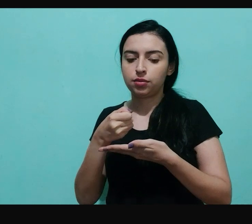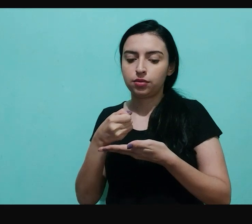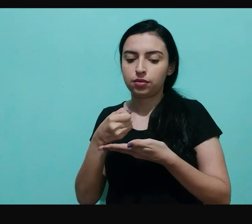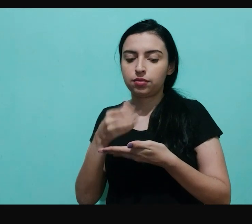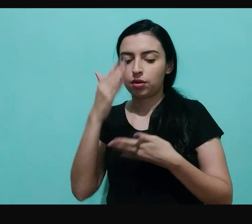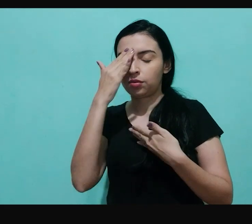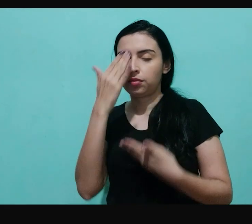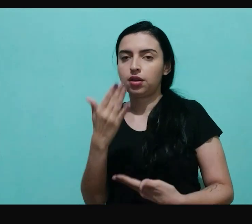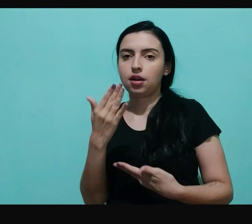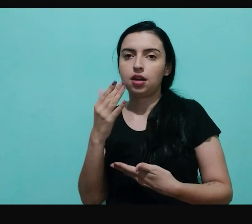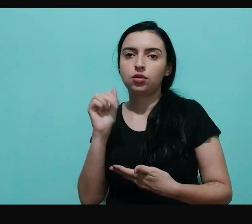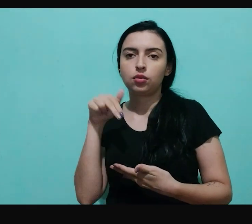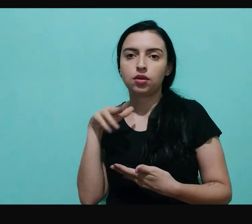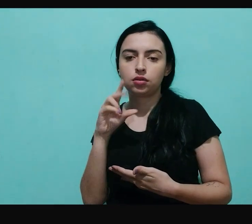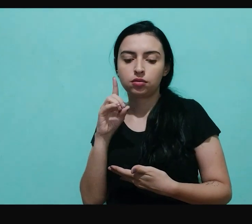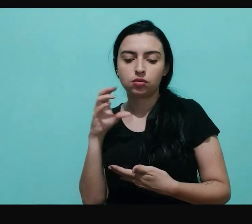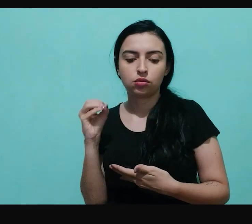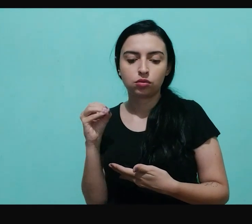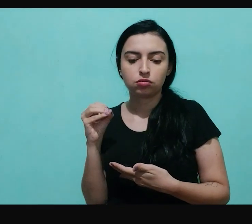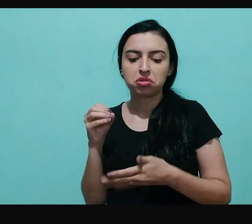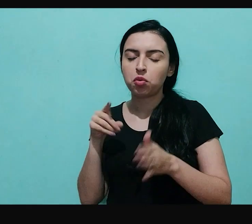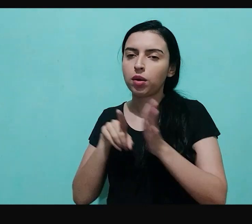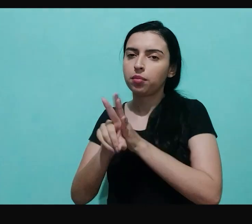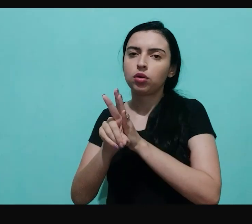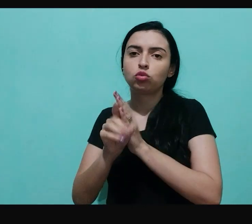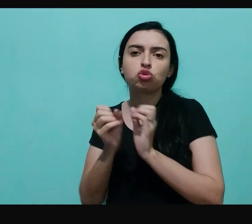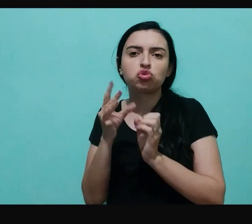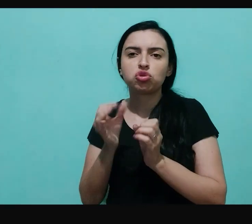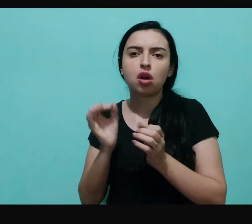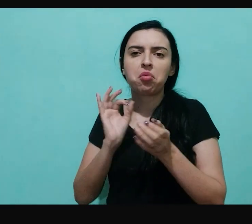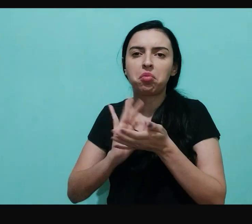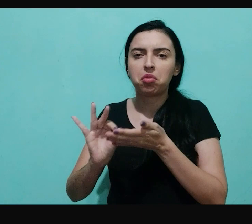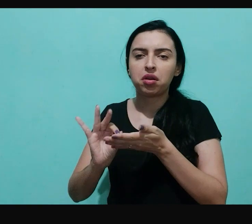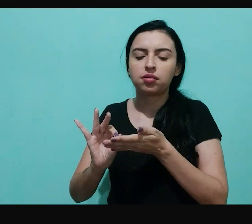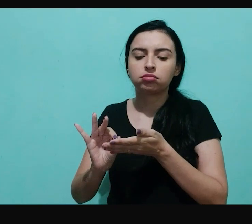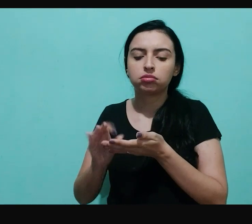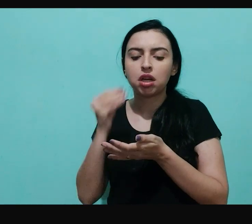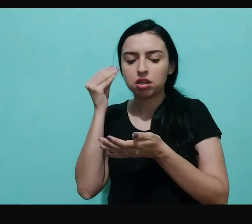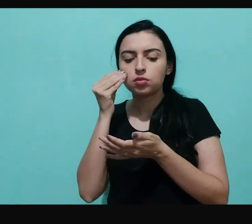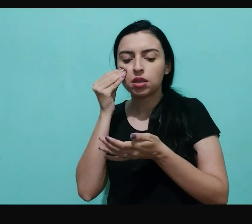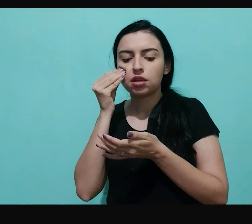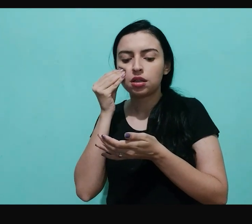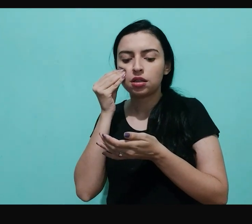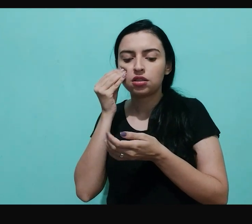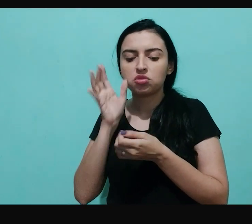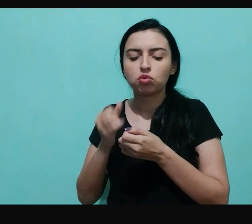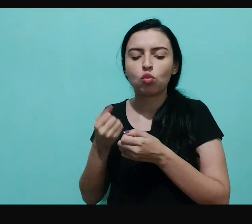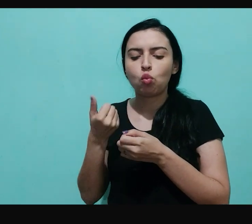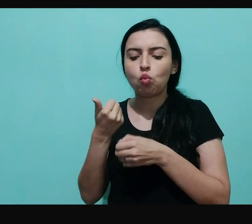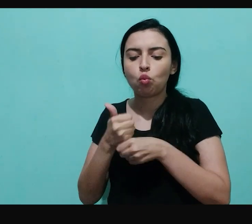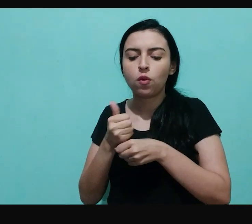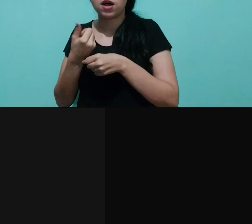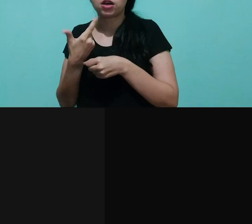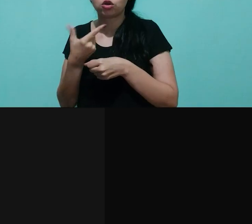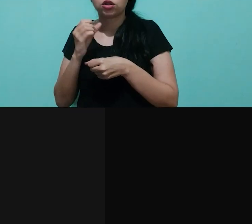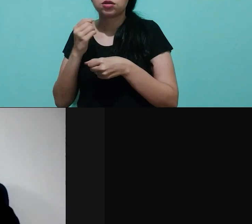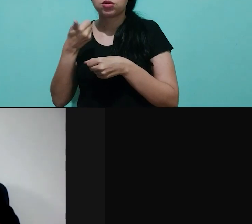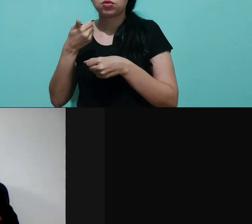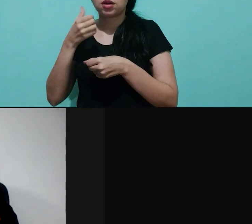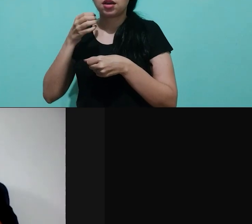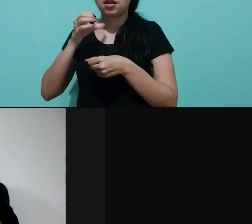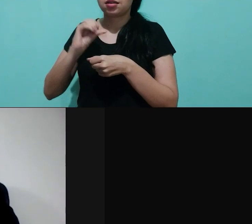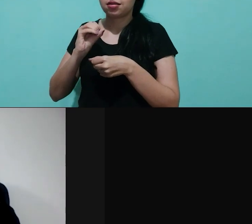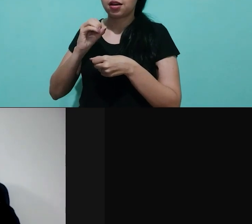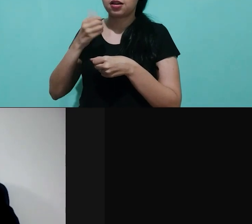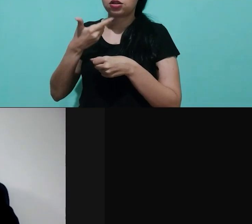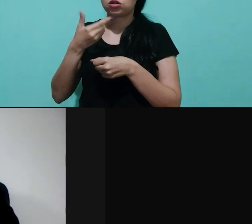vinho. Obrigado. Não, no meu caso não é uma pergunta, é só um registro de um fato que me parece relevante. Por volta do ano de 2010, 2011, o